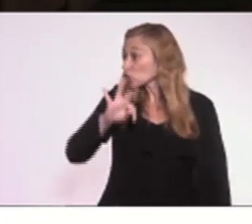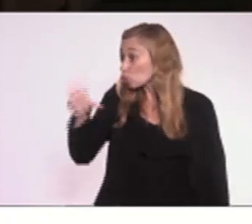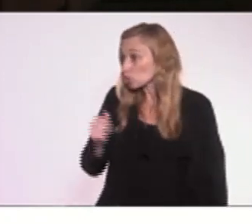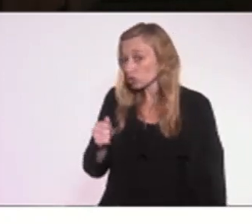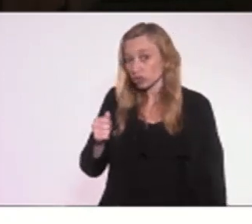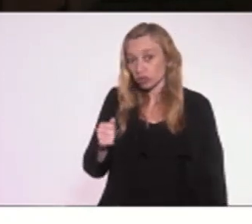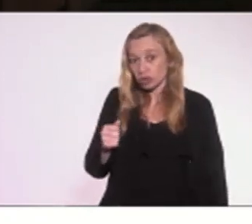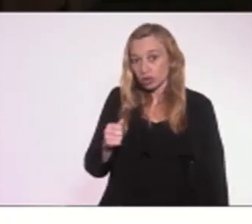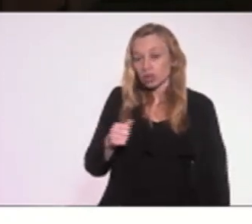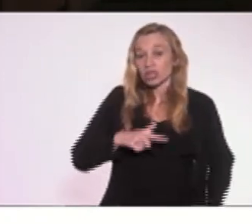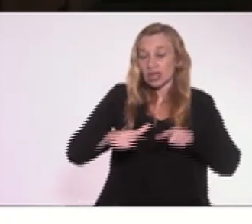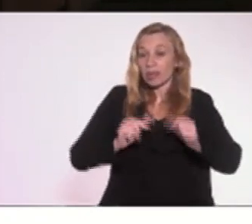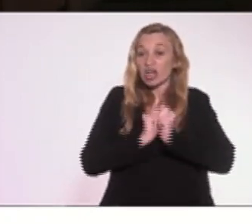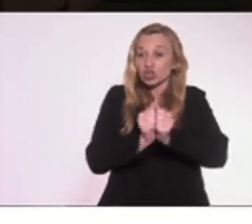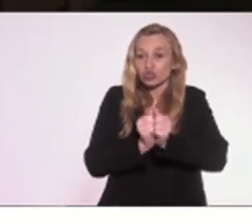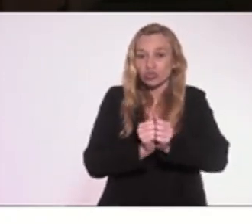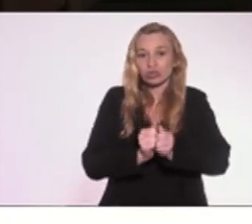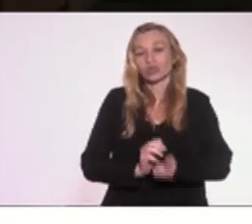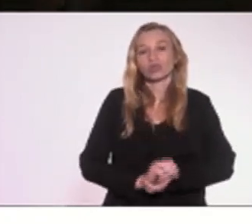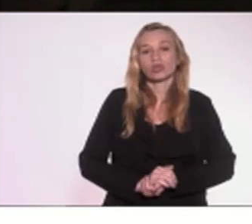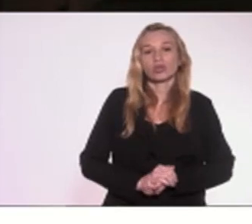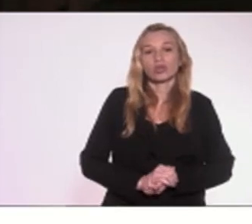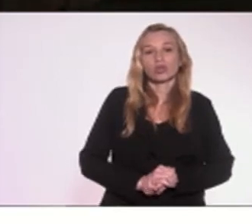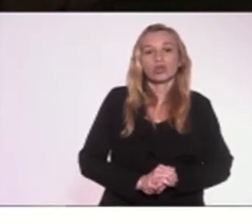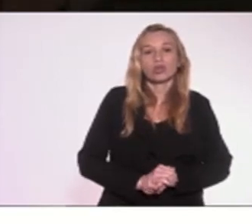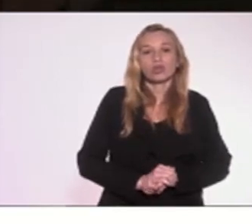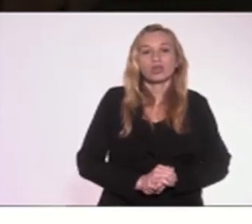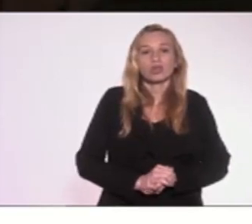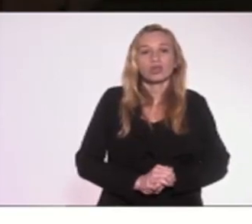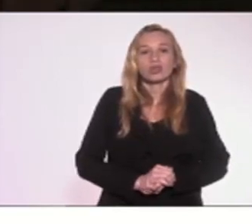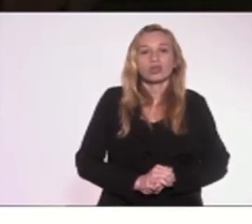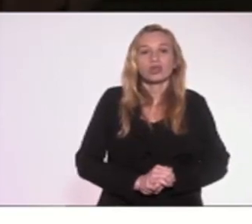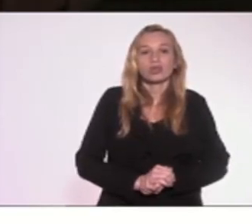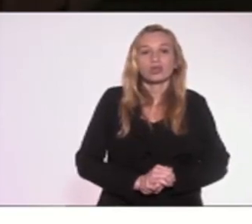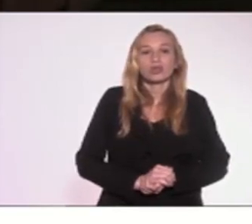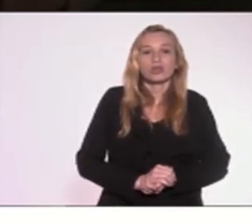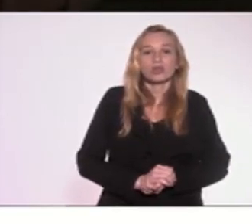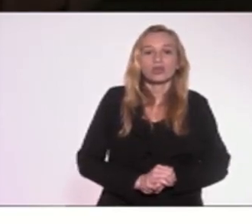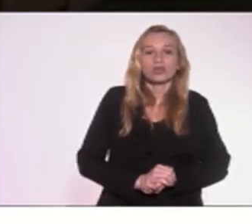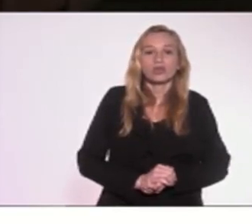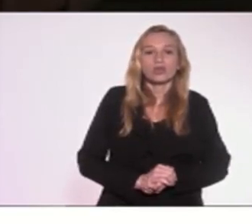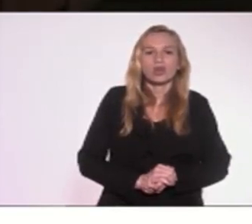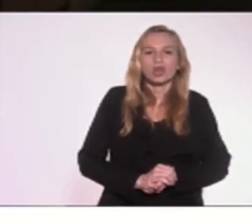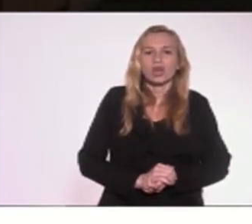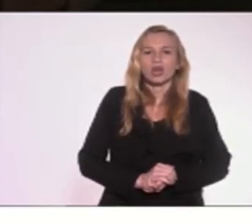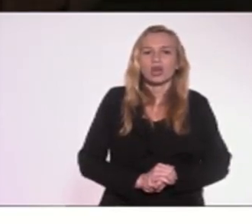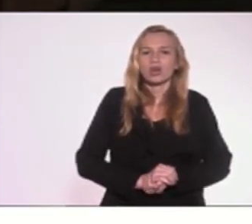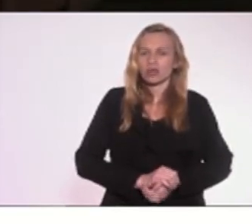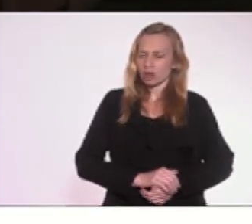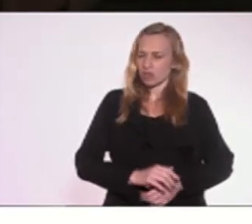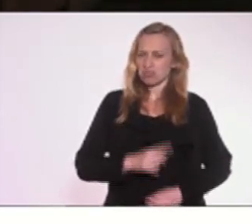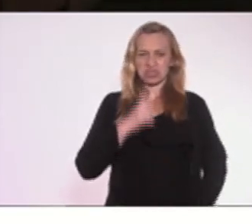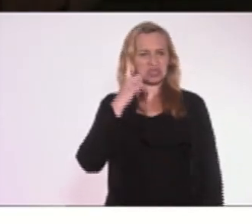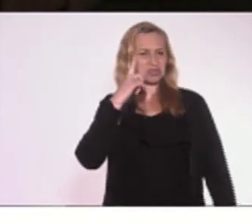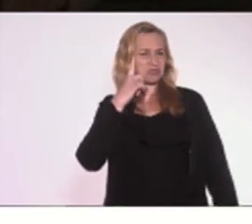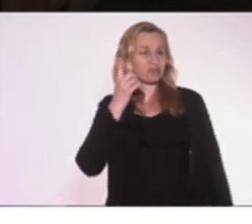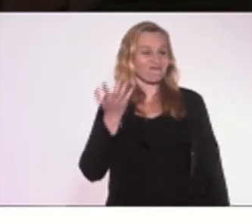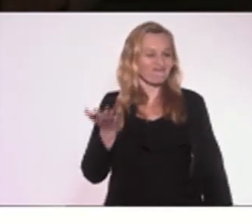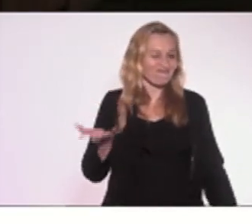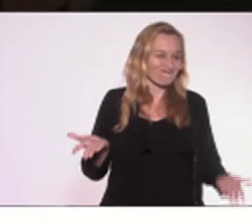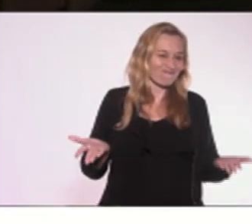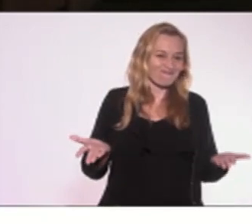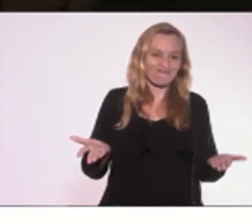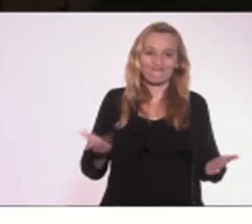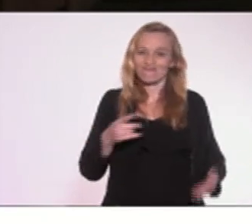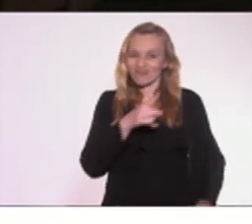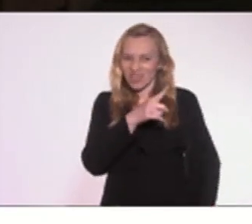eles, nós vamos trabalhar juntos, nós vamos a antena de tudo. Na hora eu não conhecia, pensei assim,